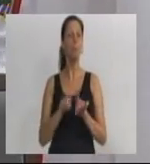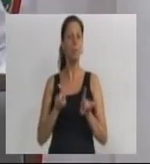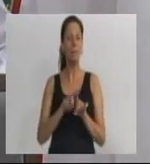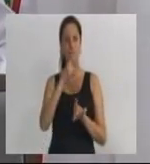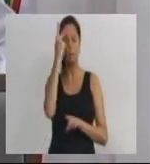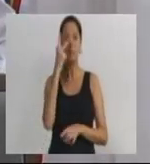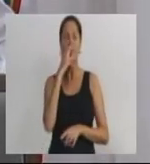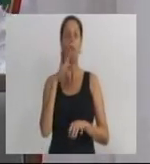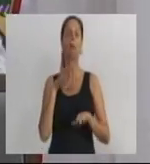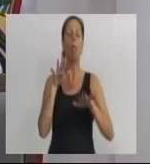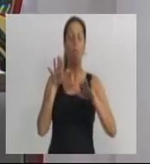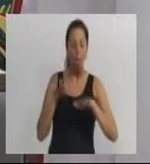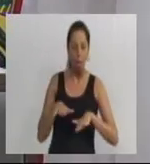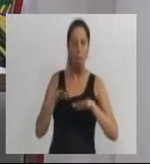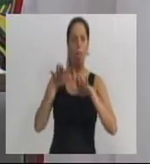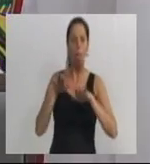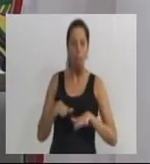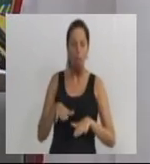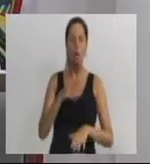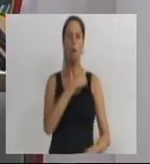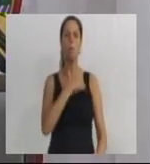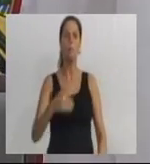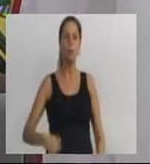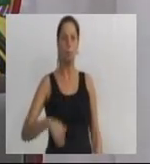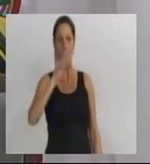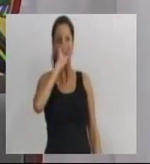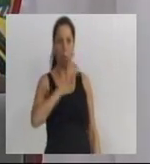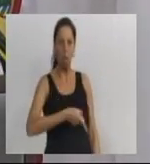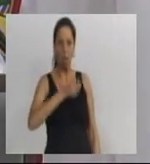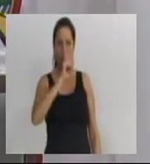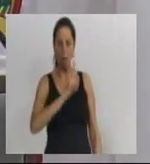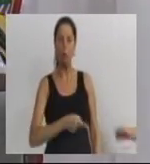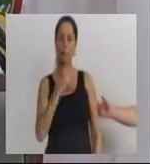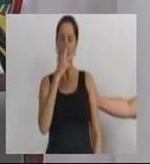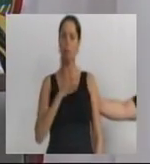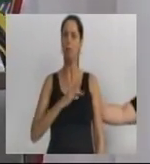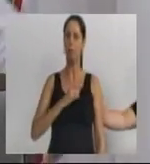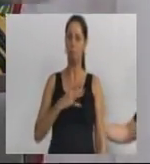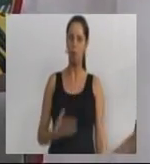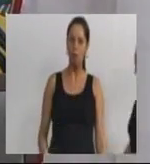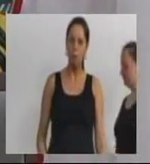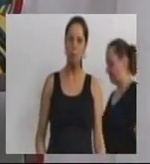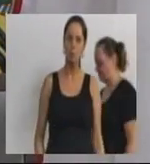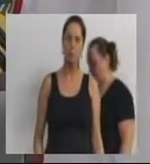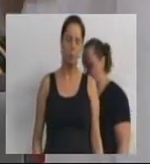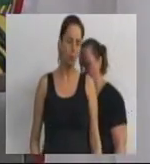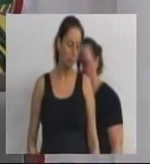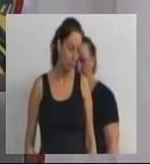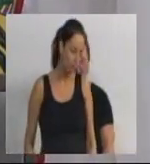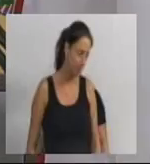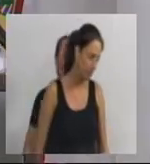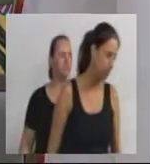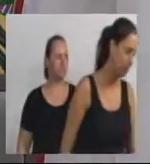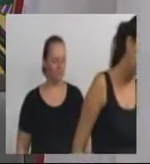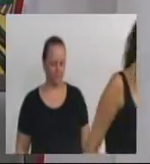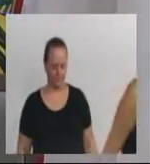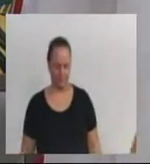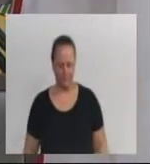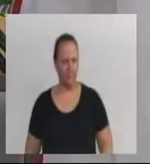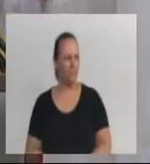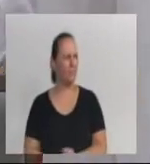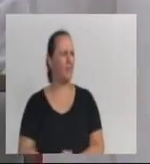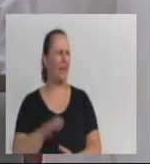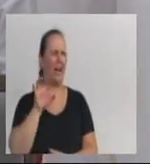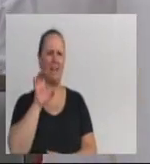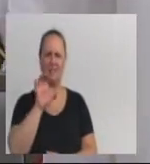ajoelhando, que está se humilhando para o governador. Parece que eles têm medo do governador. Chegar ao ponto que nós chegamos, de um